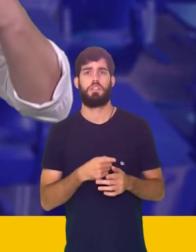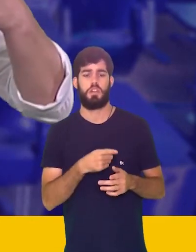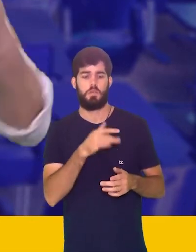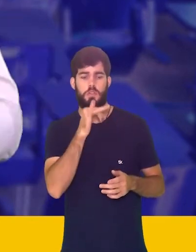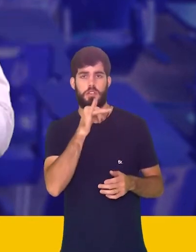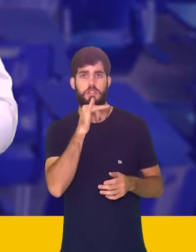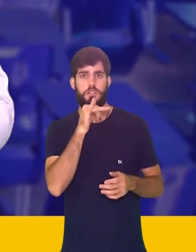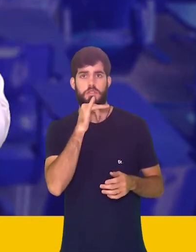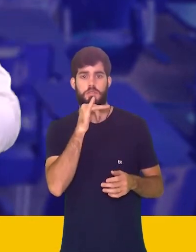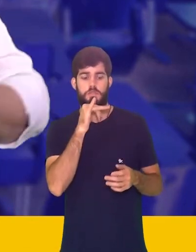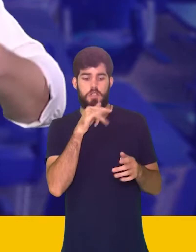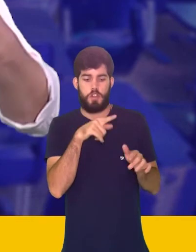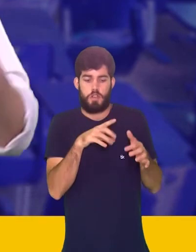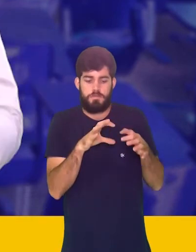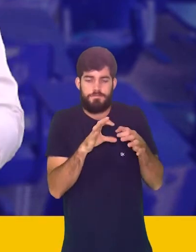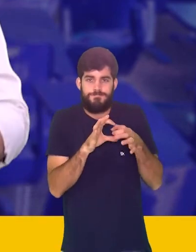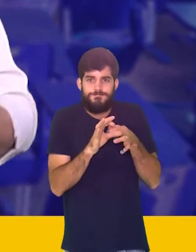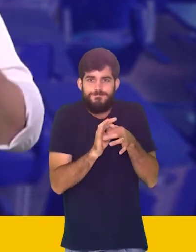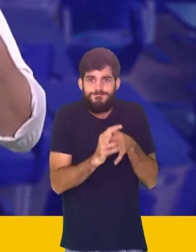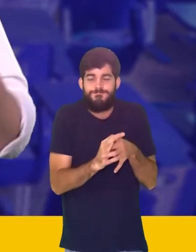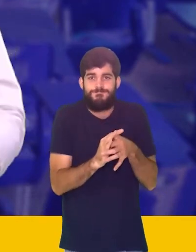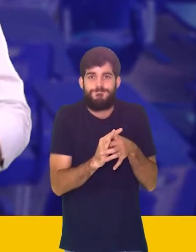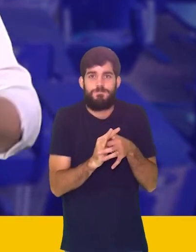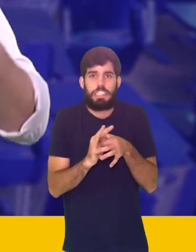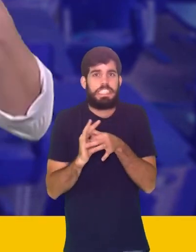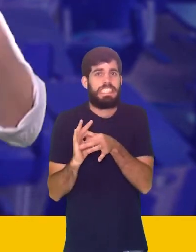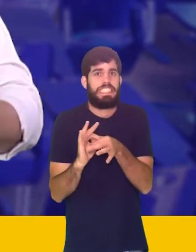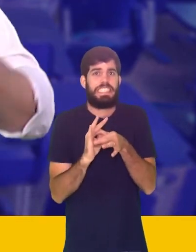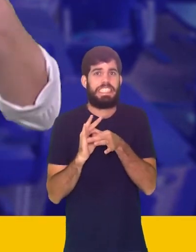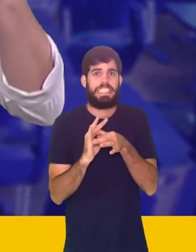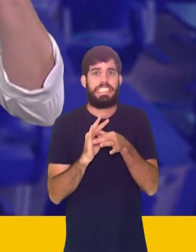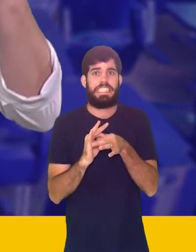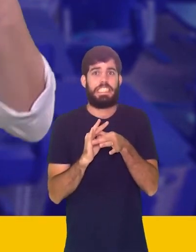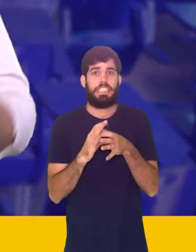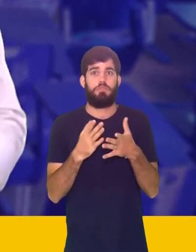pequenas ficarem muito próximas, aumentando sua